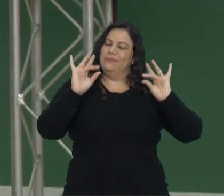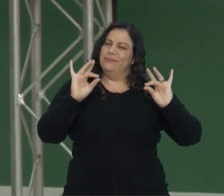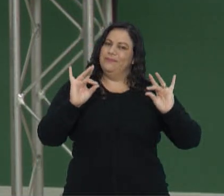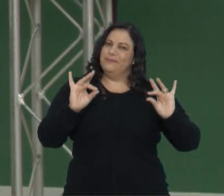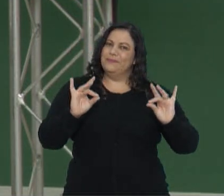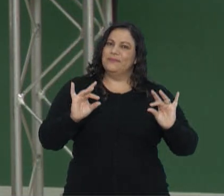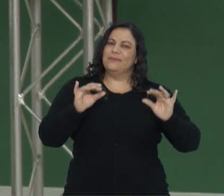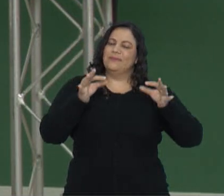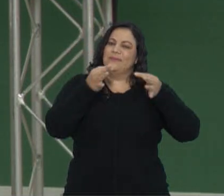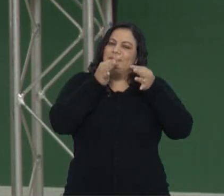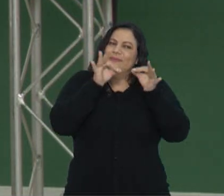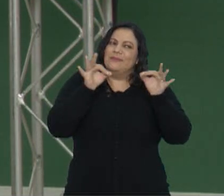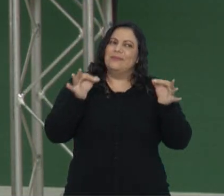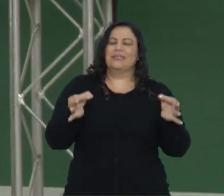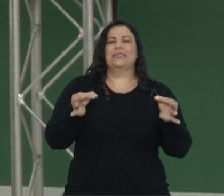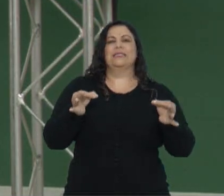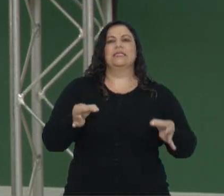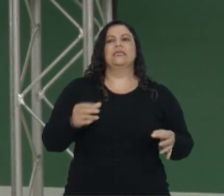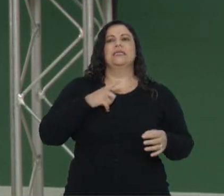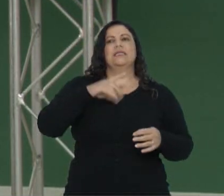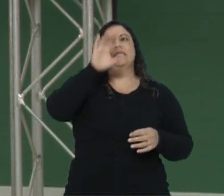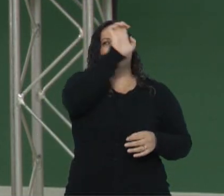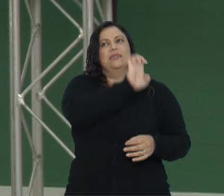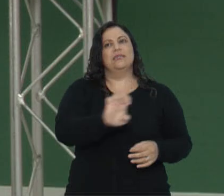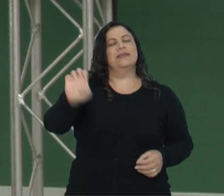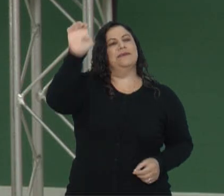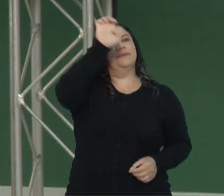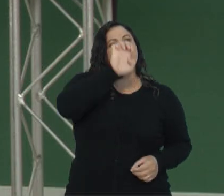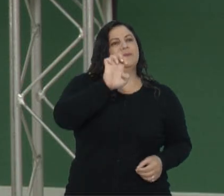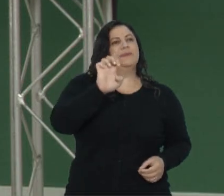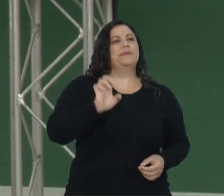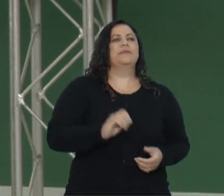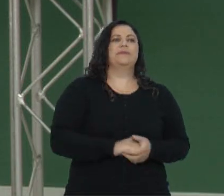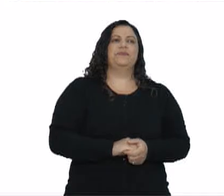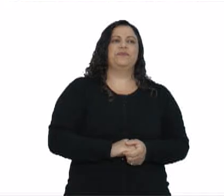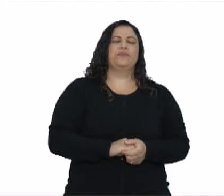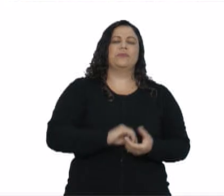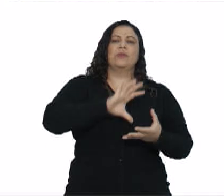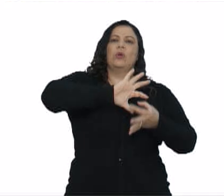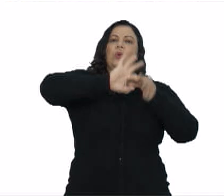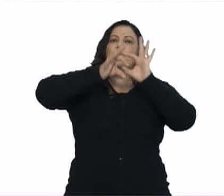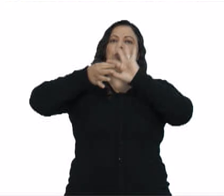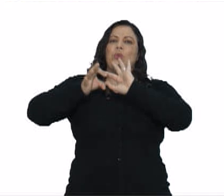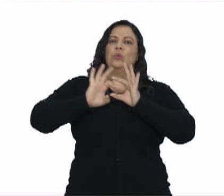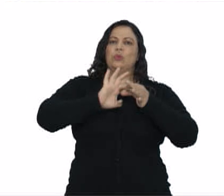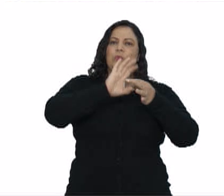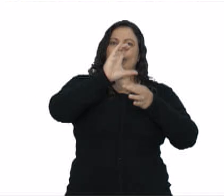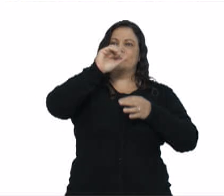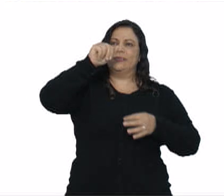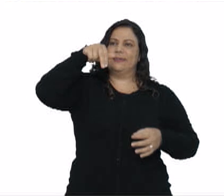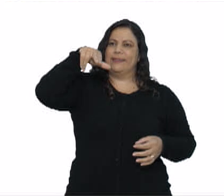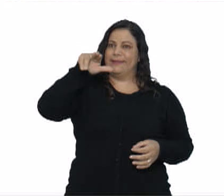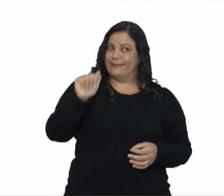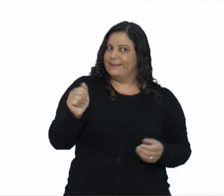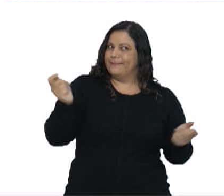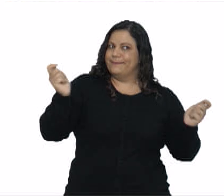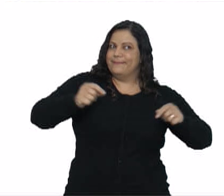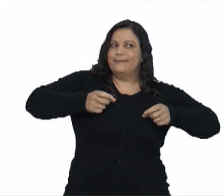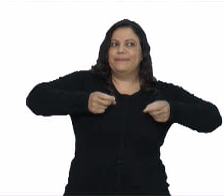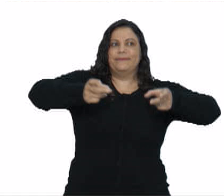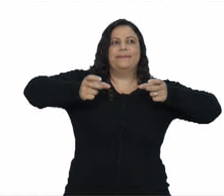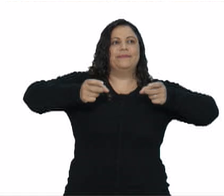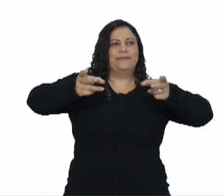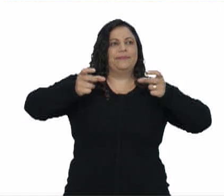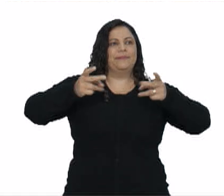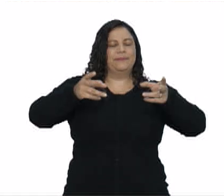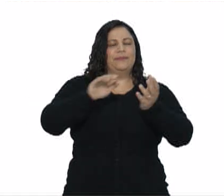que ocorria bem nessa época na Europa, né? O ciclo da cana, Companhia e Comércio de Pernambuco e Paraíba,